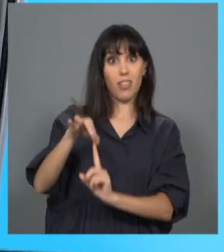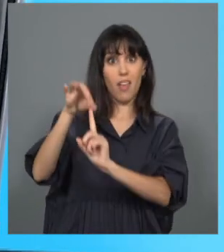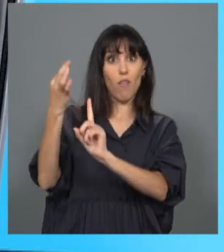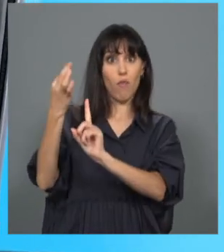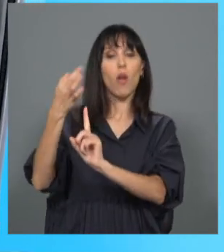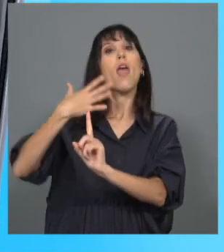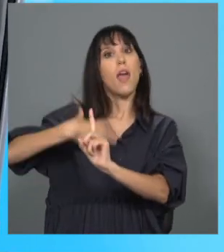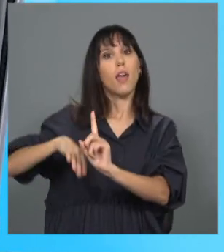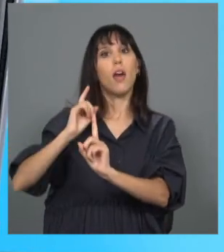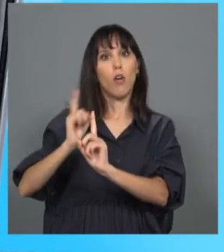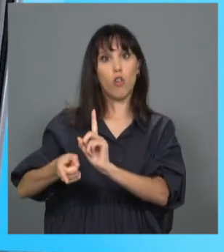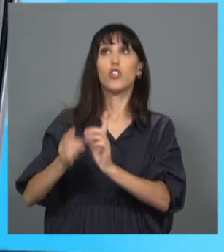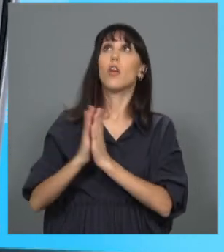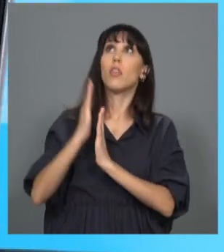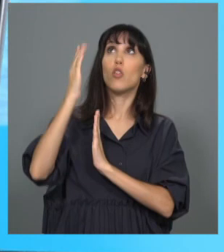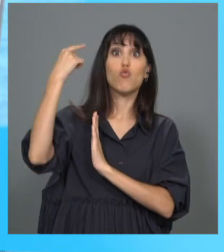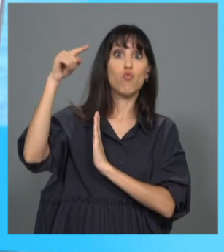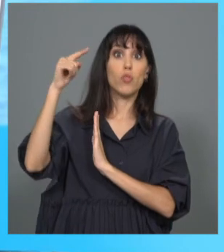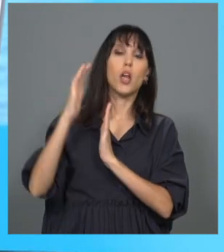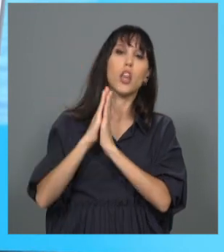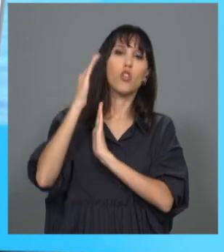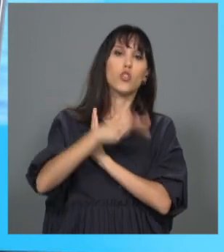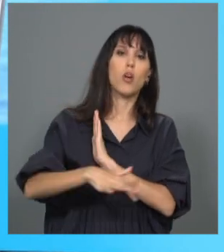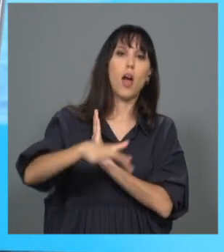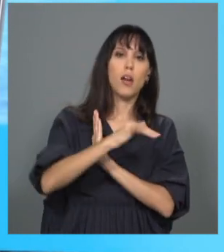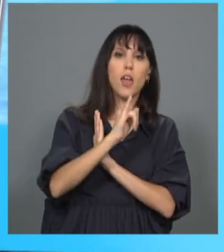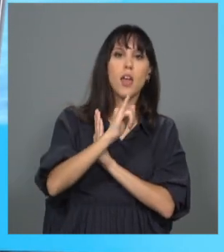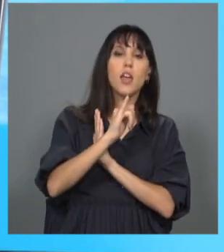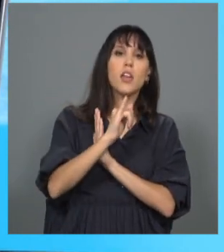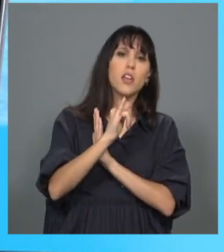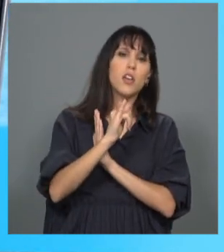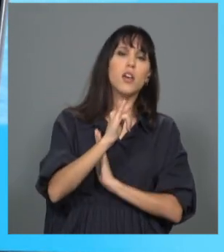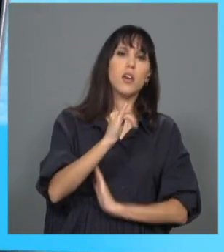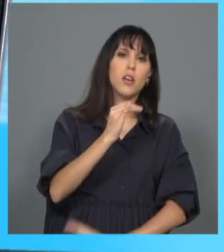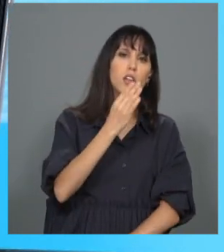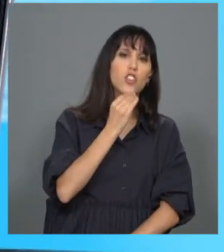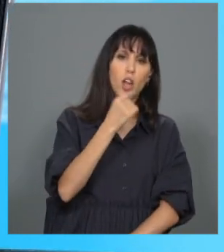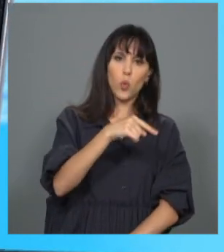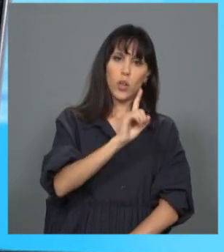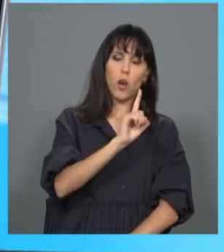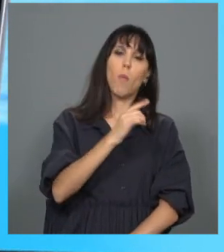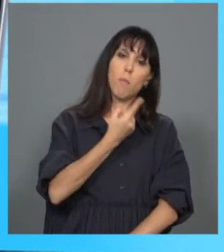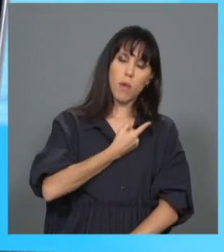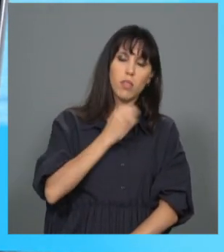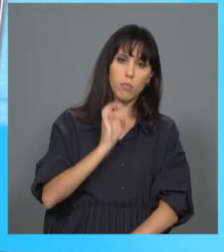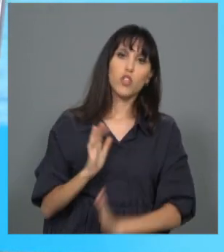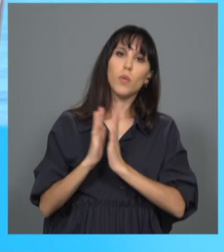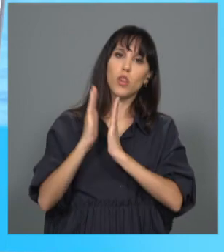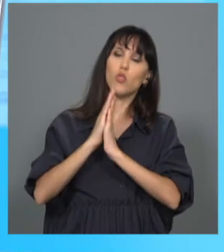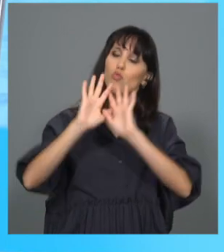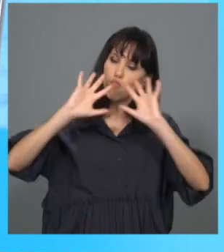de um Deus, que não é só o Deus de Israel, mas tem que ser o Deus universal, o Deus de todos os